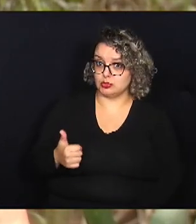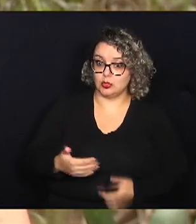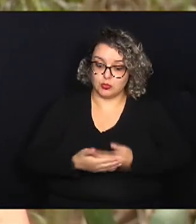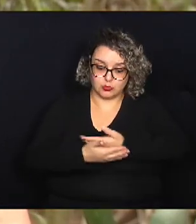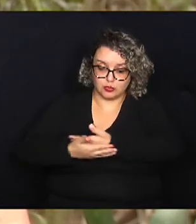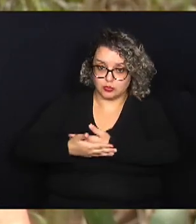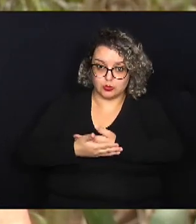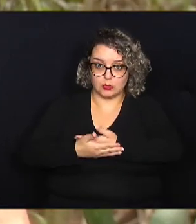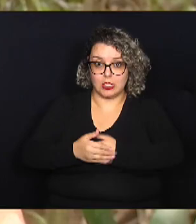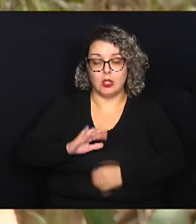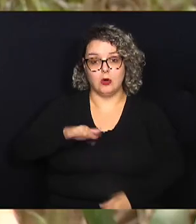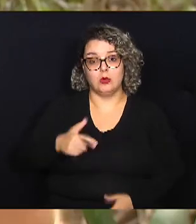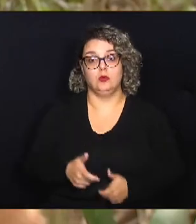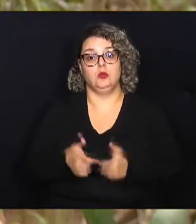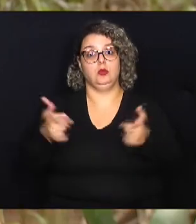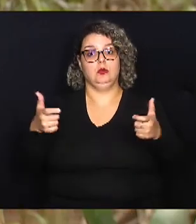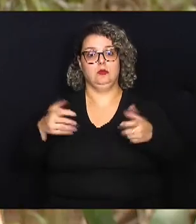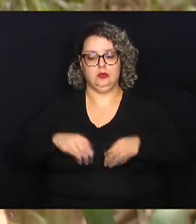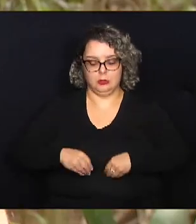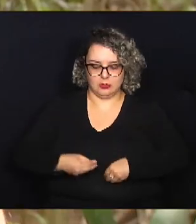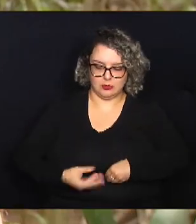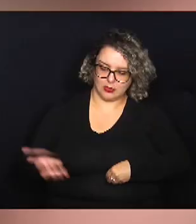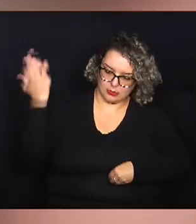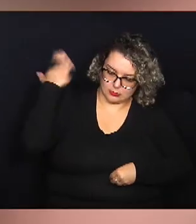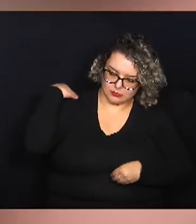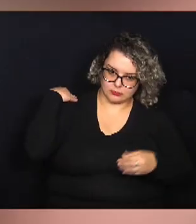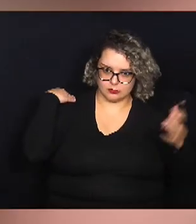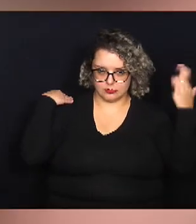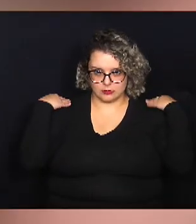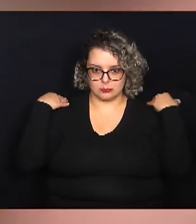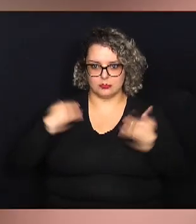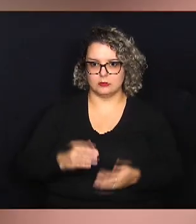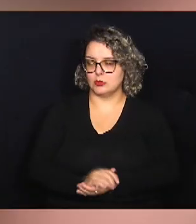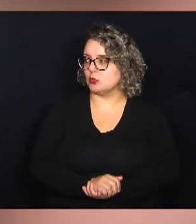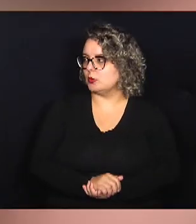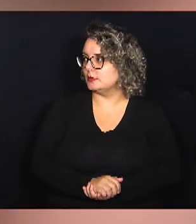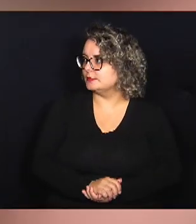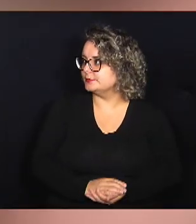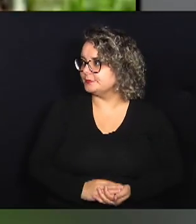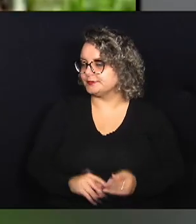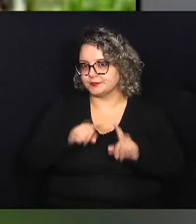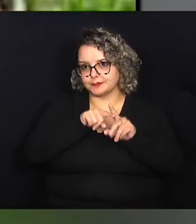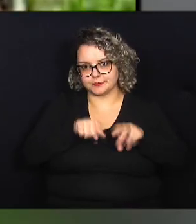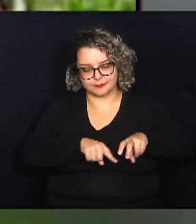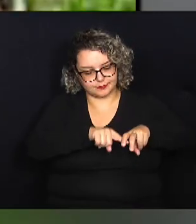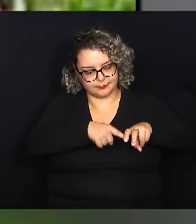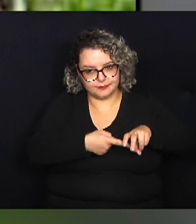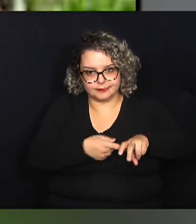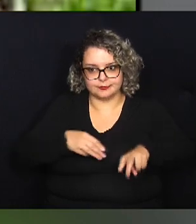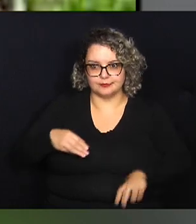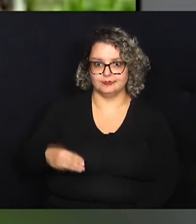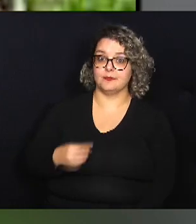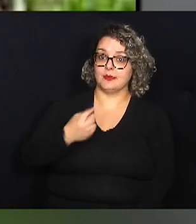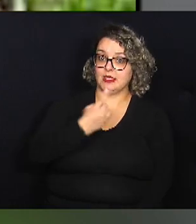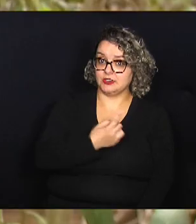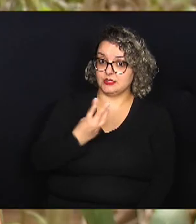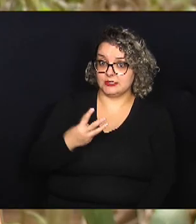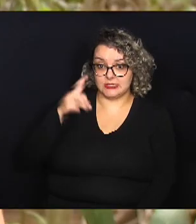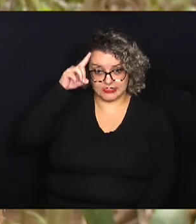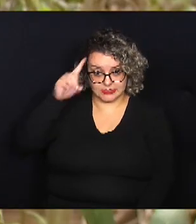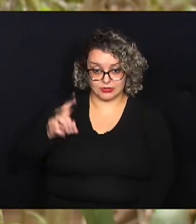eles estão grandes demais para ficar na bolsa, eles vão para as costas da mãe. A duração da gestação desse marsupial são de 13